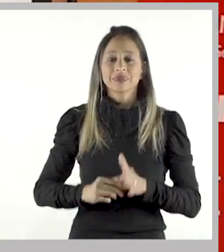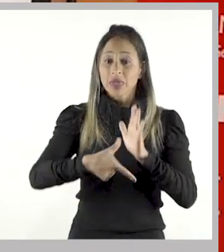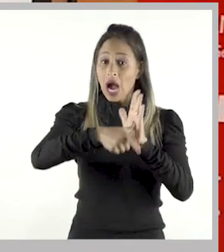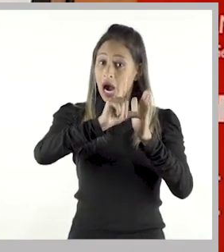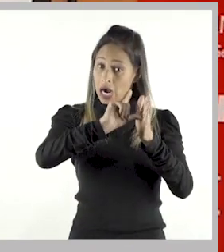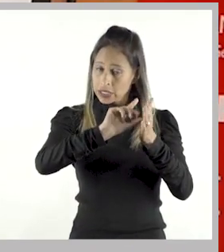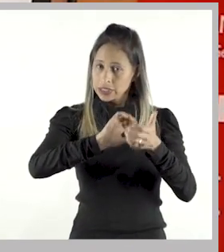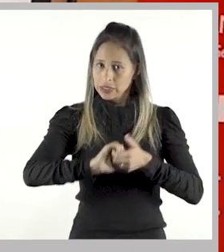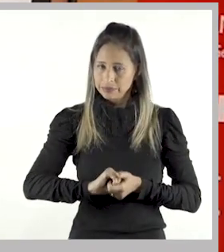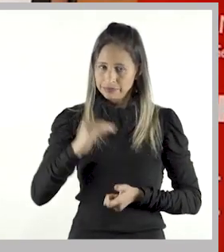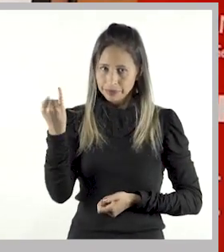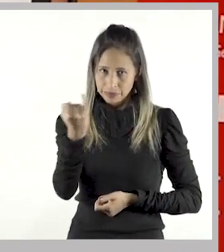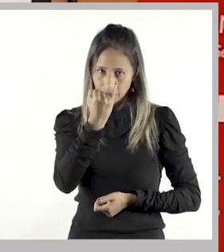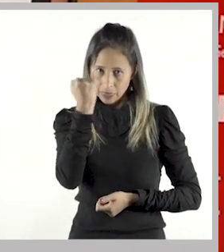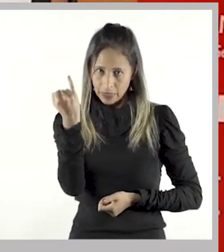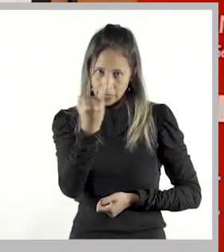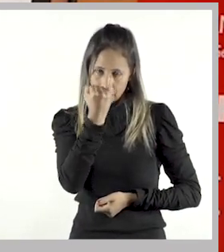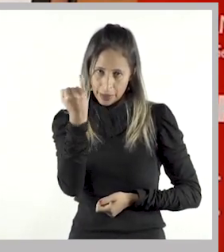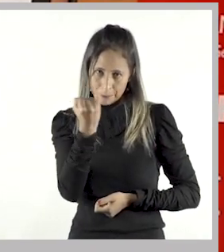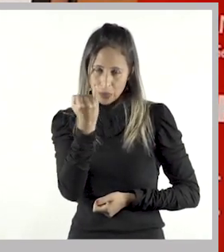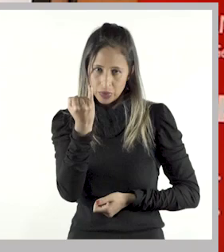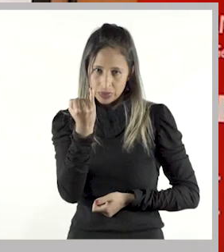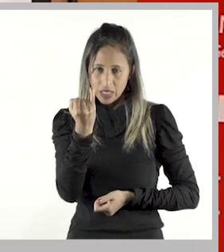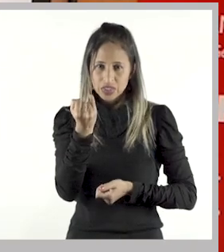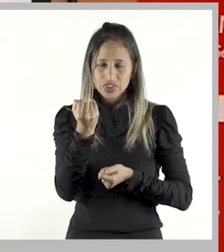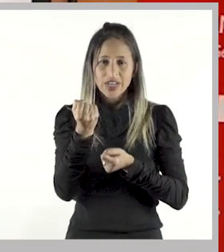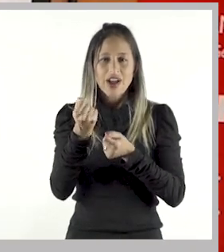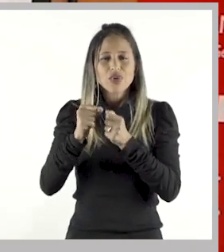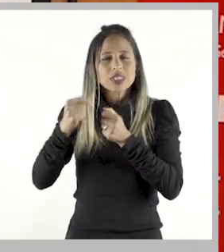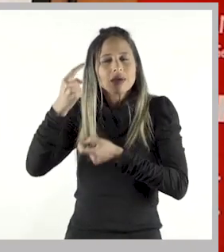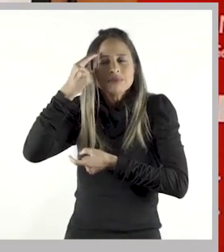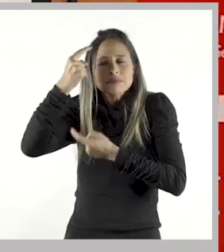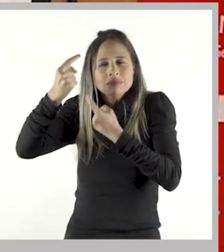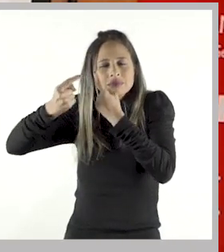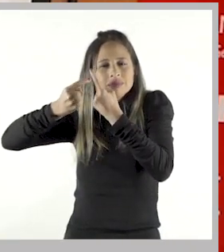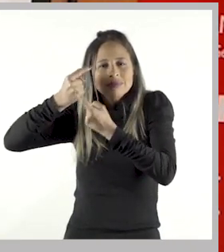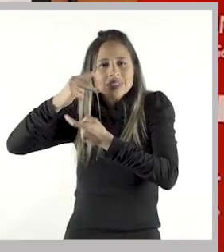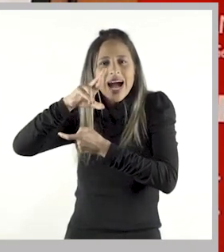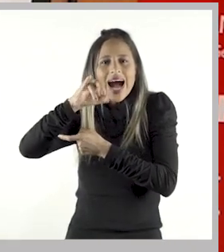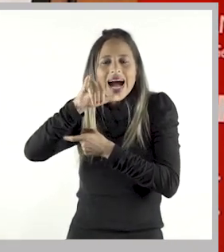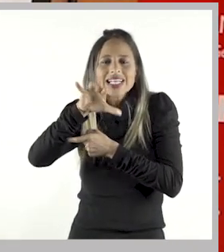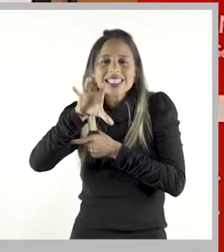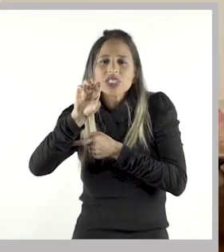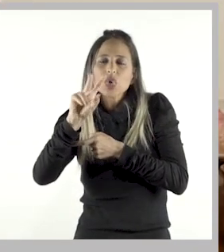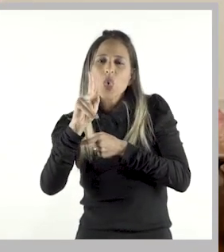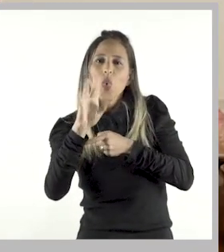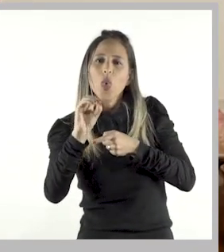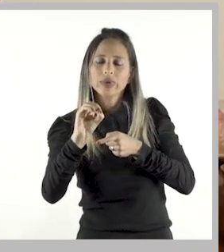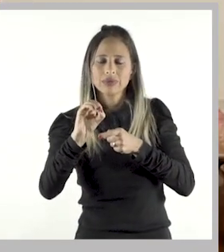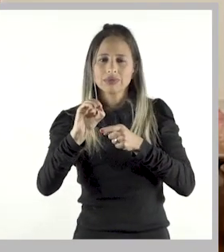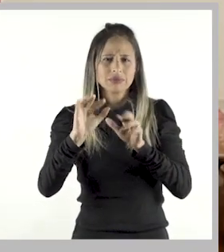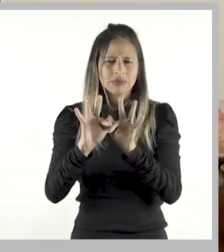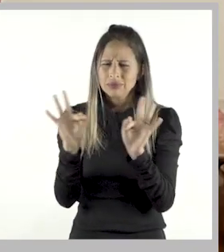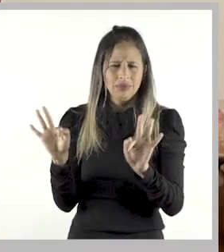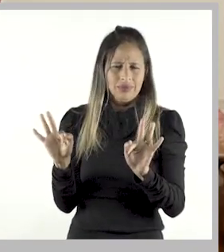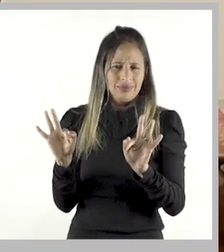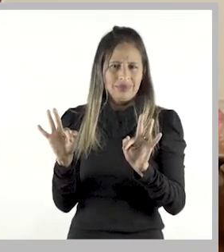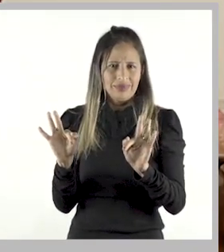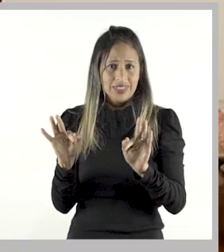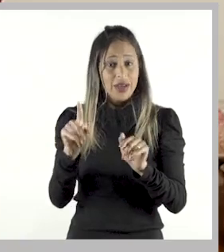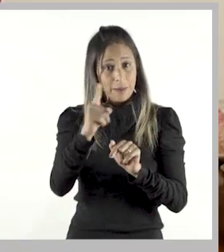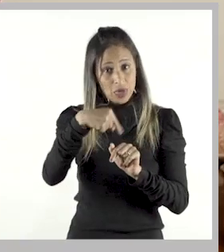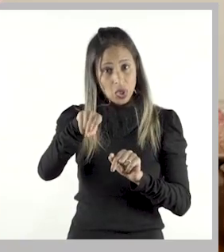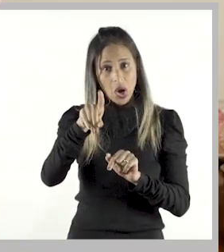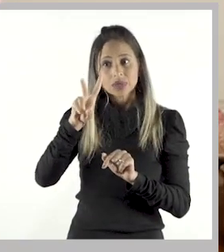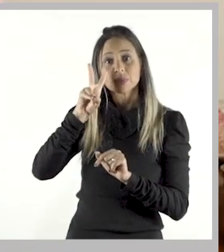você fazer pequenos rascunhos da sua ideia. Ilustrações pequenas, sem muita pretensão. Mesmo para a gente observar o que